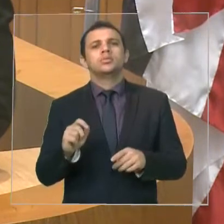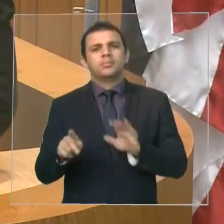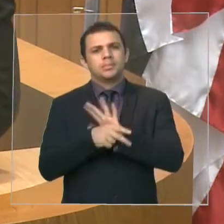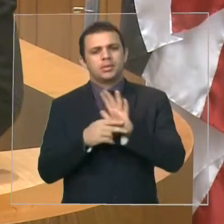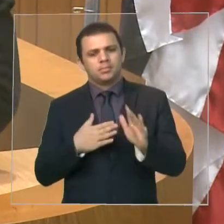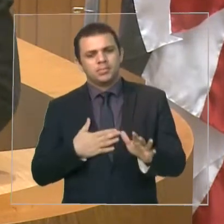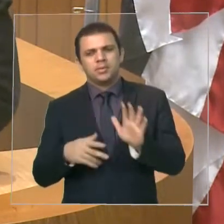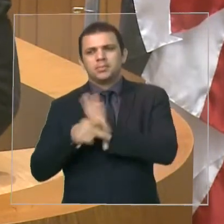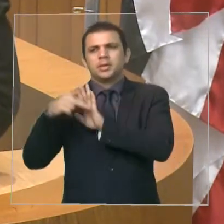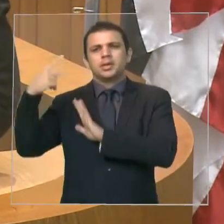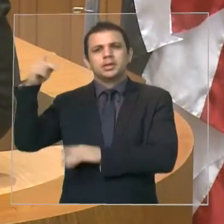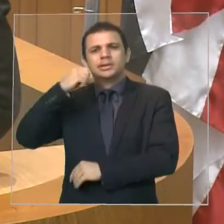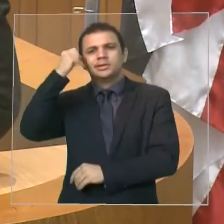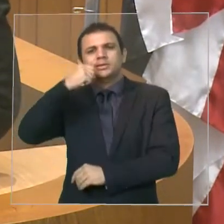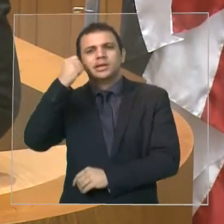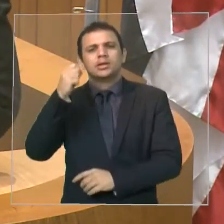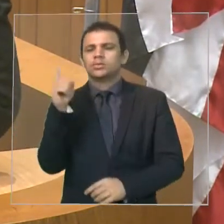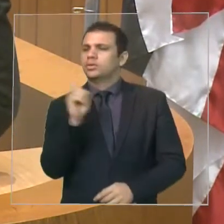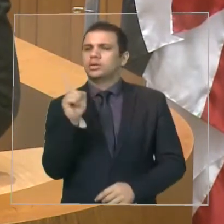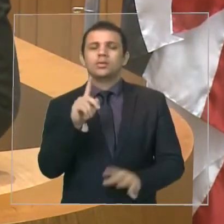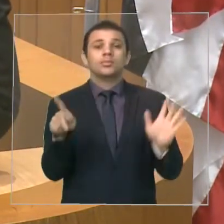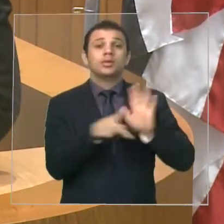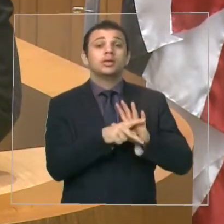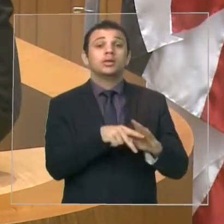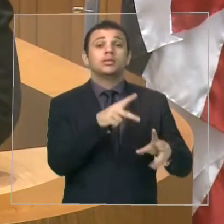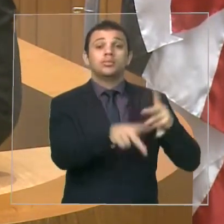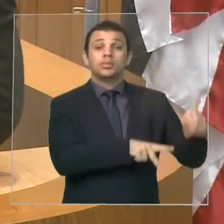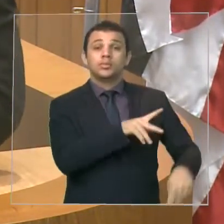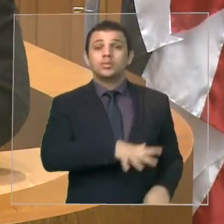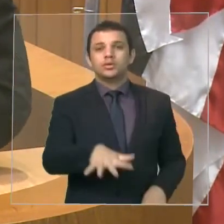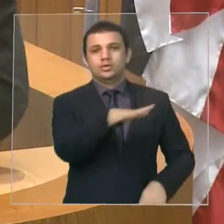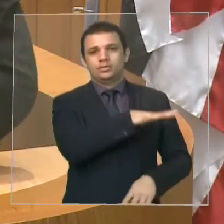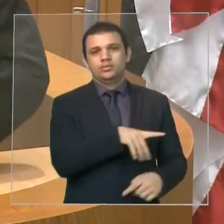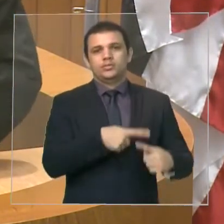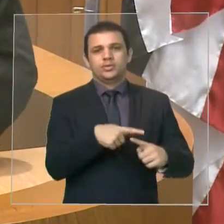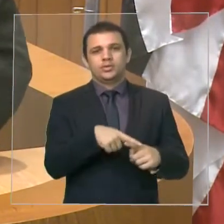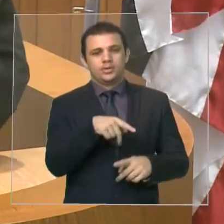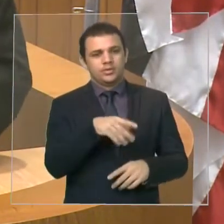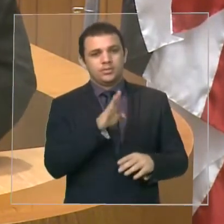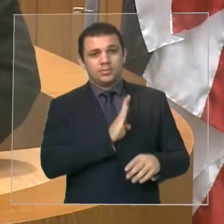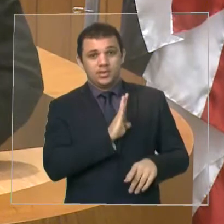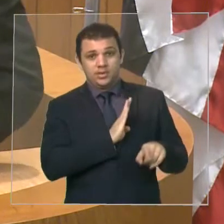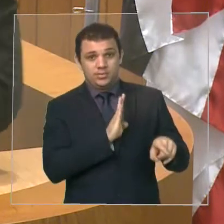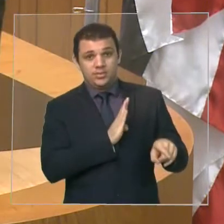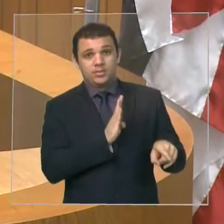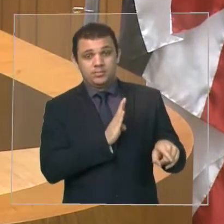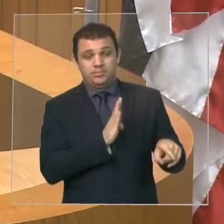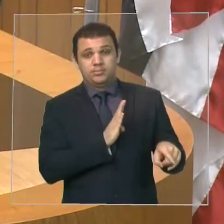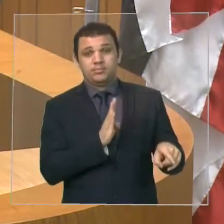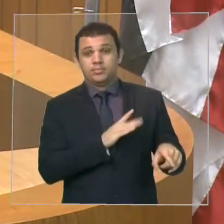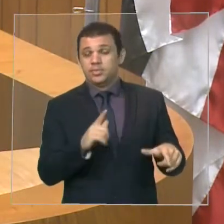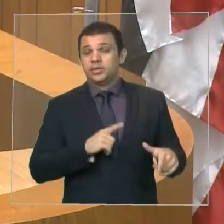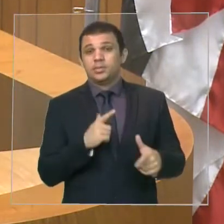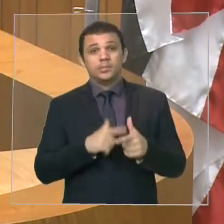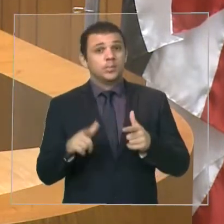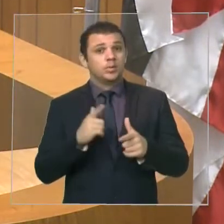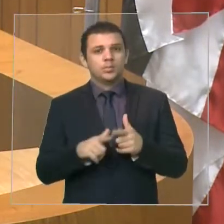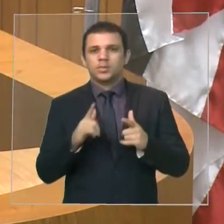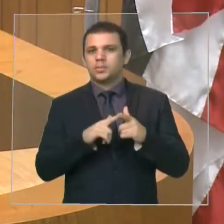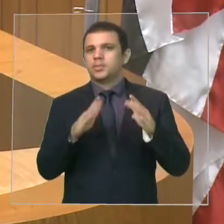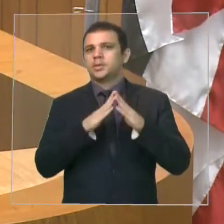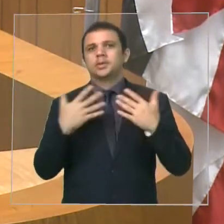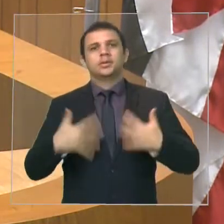de Bacabal. Porque Bacabal, em Bacabal existe um dos maiores déficits habitacionais. E é um grande